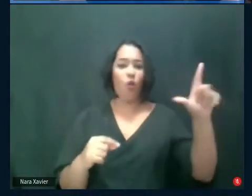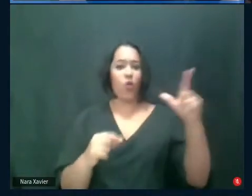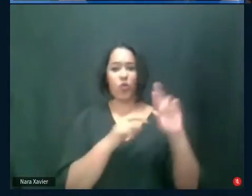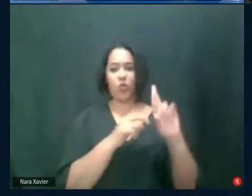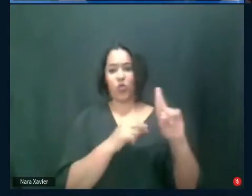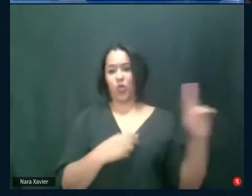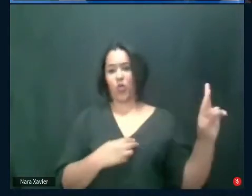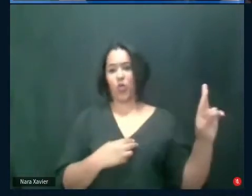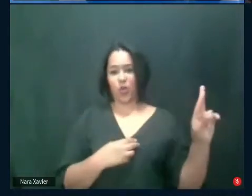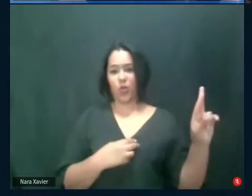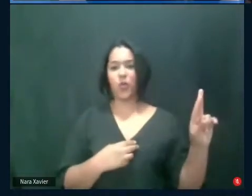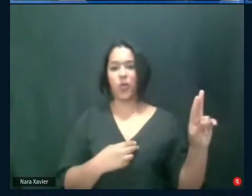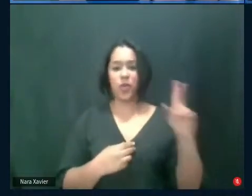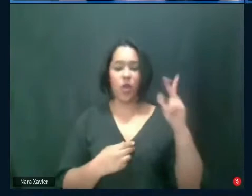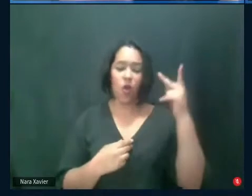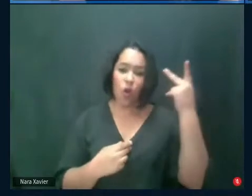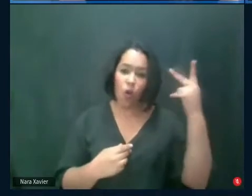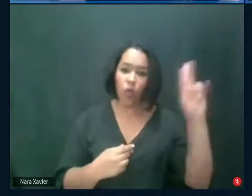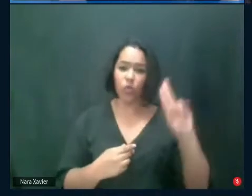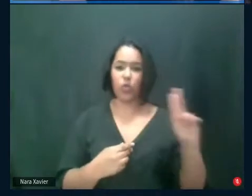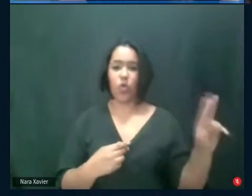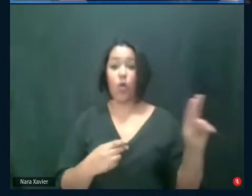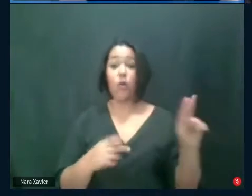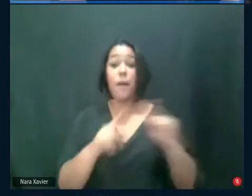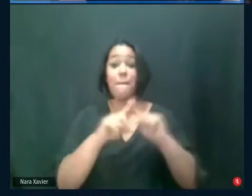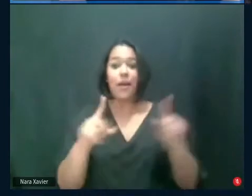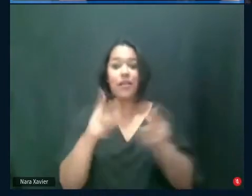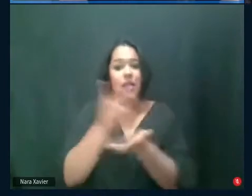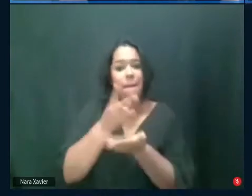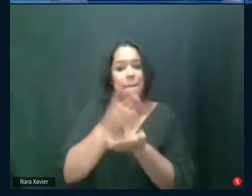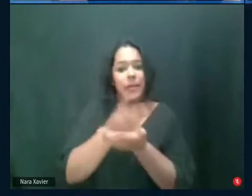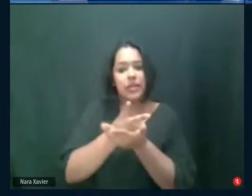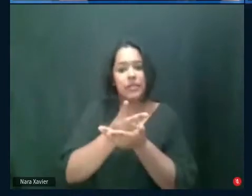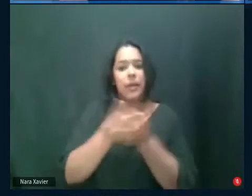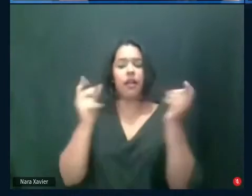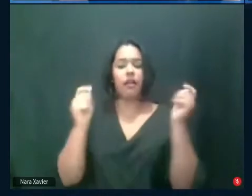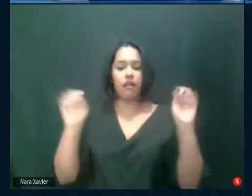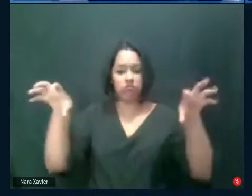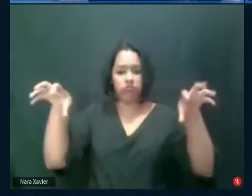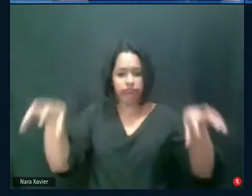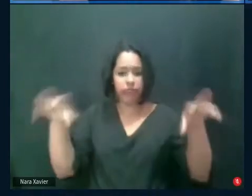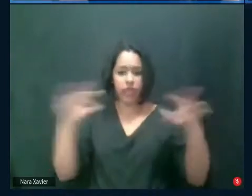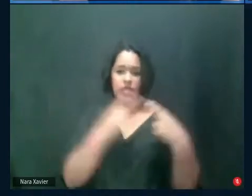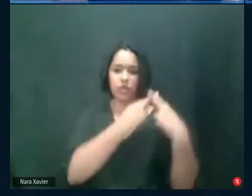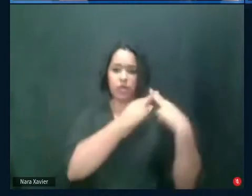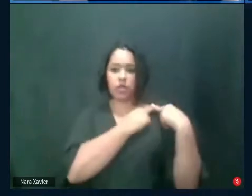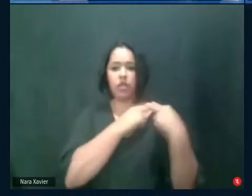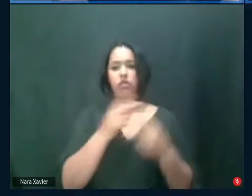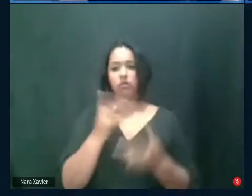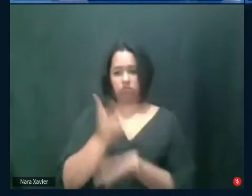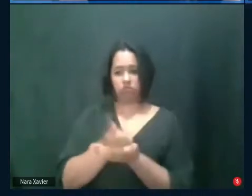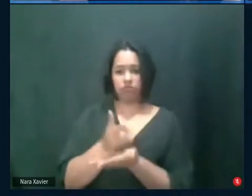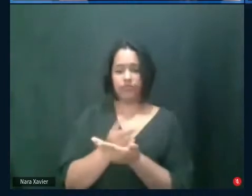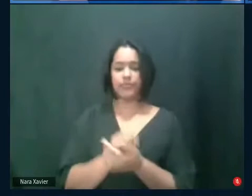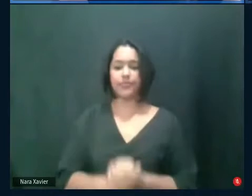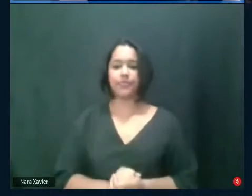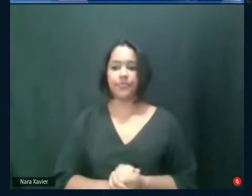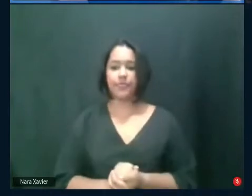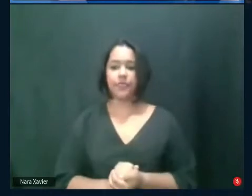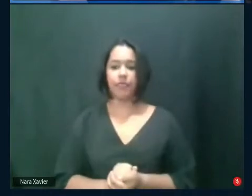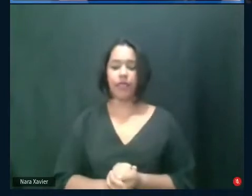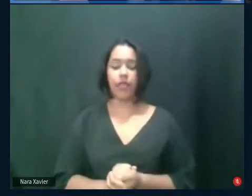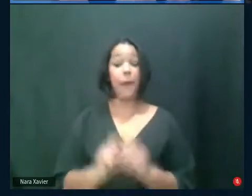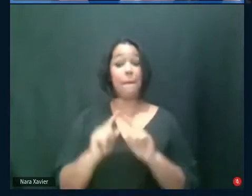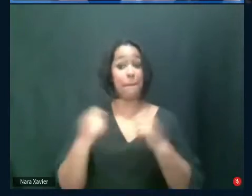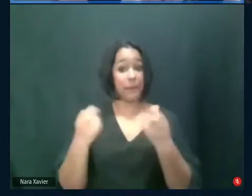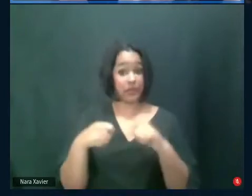assim, mas tem a mesma divisão, praticamente, pelo que você descreveu. Mas então tem que ter